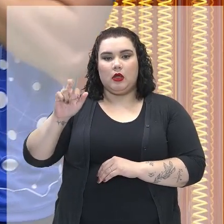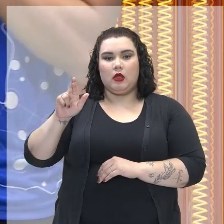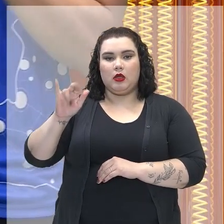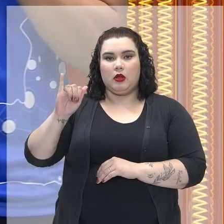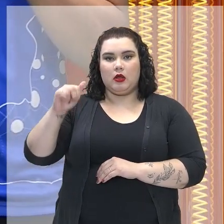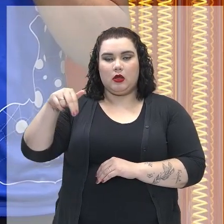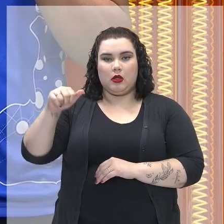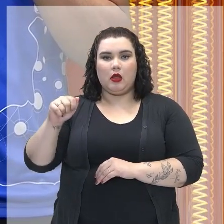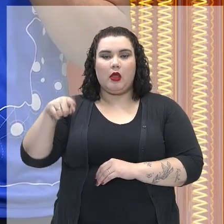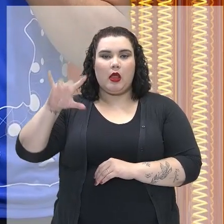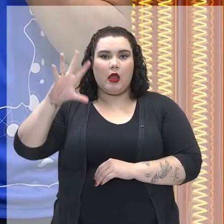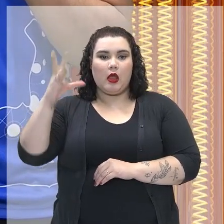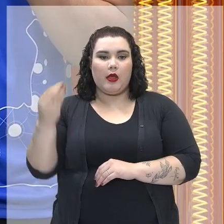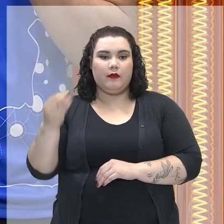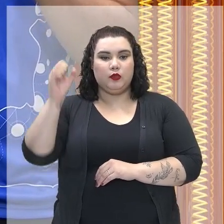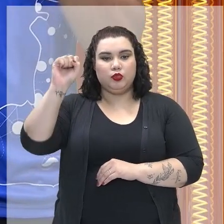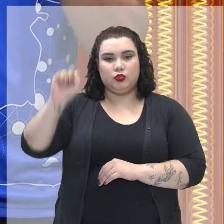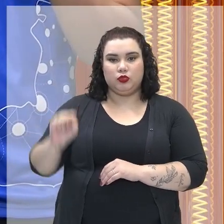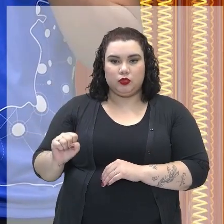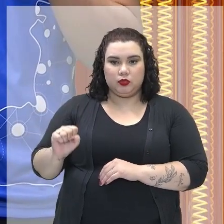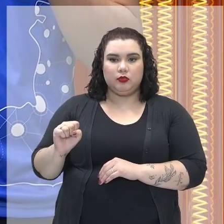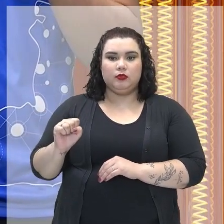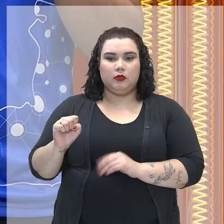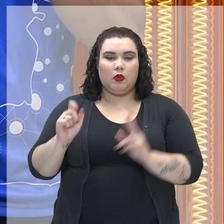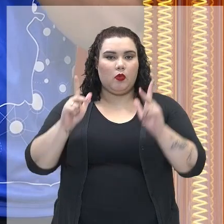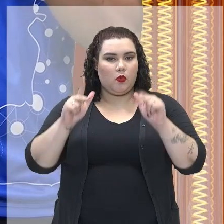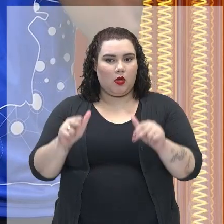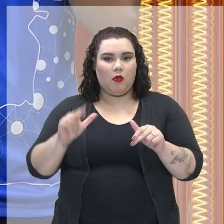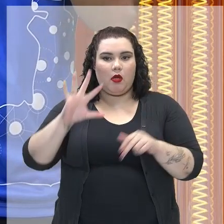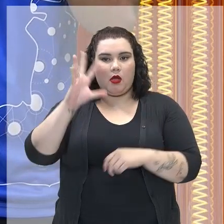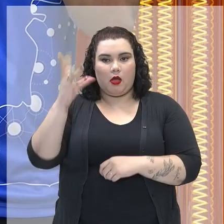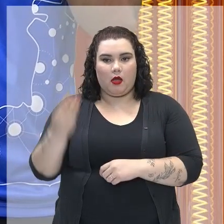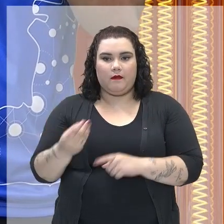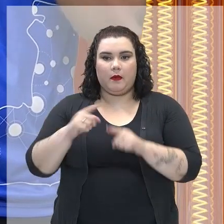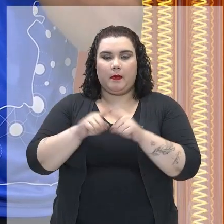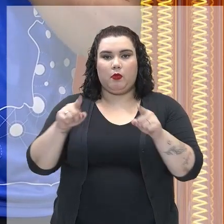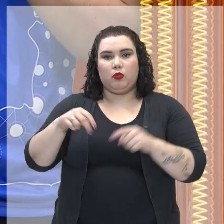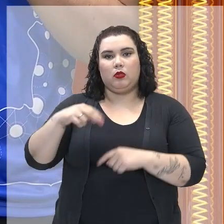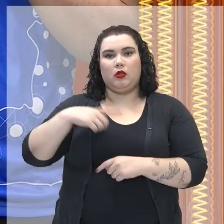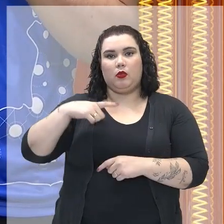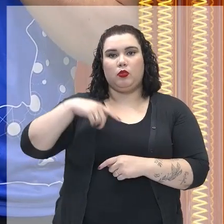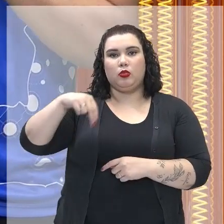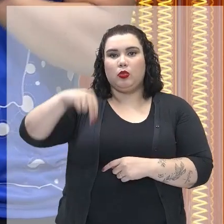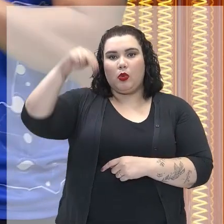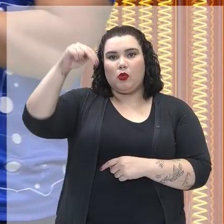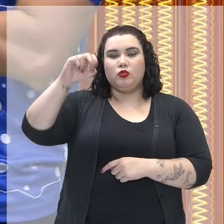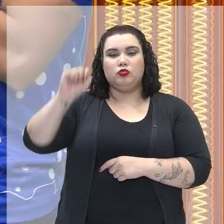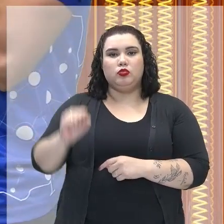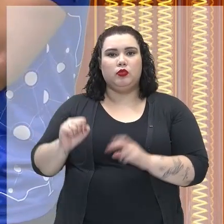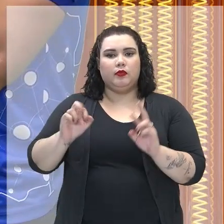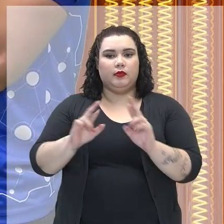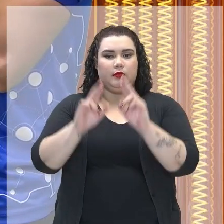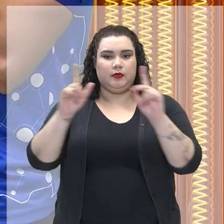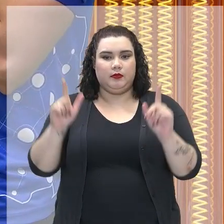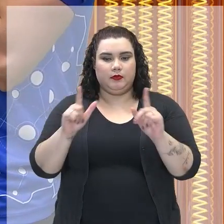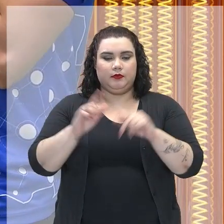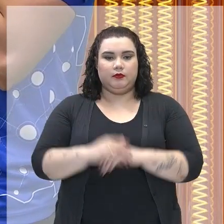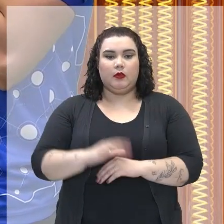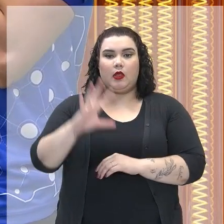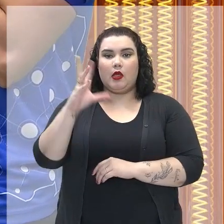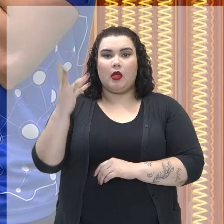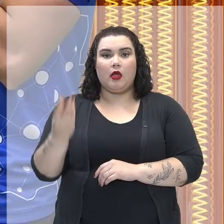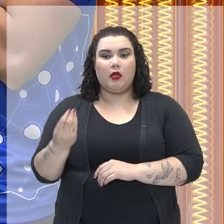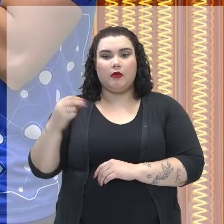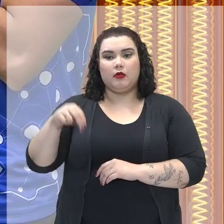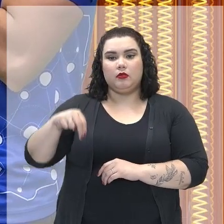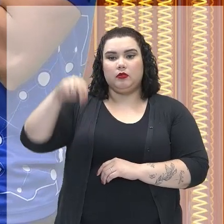certo? São duas Áfricas, é o mesmo continente, mas com duas realidades muito distintas. Essa África aqui do Norte, ela